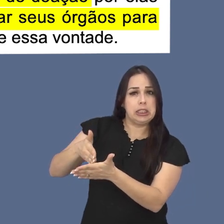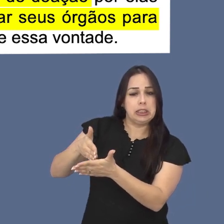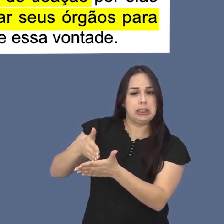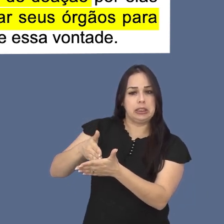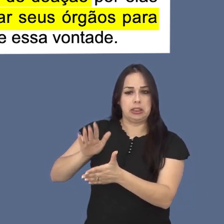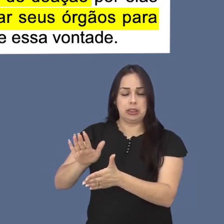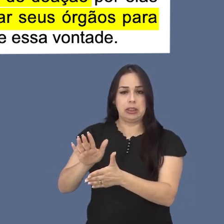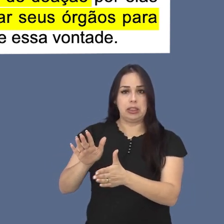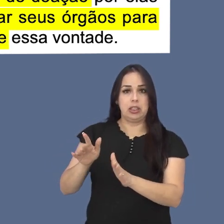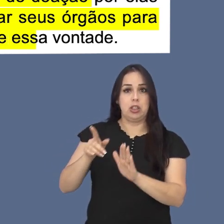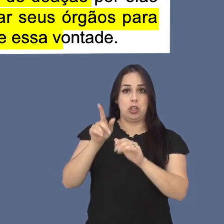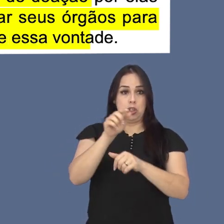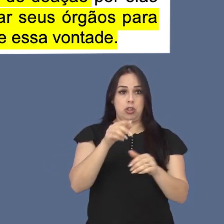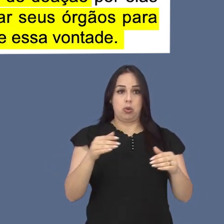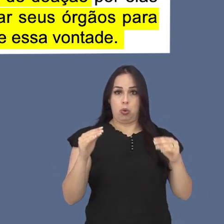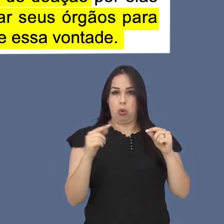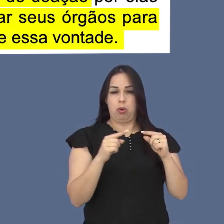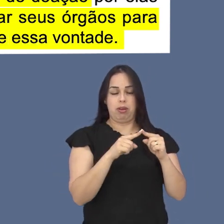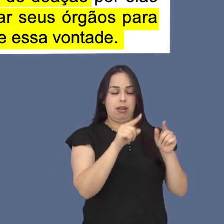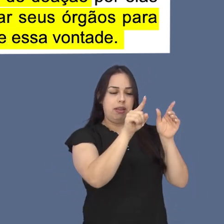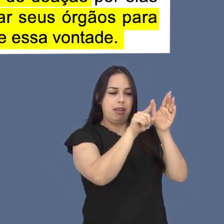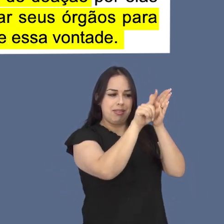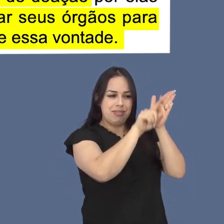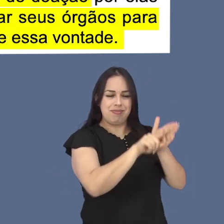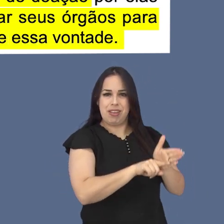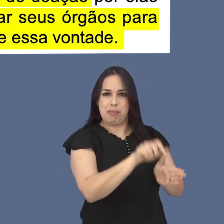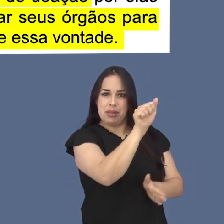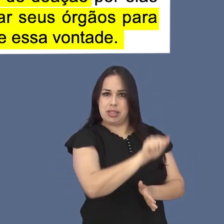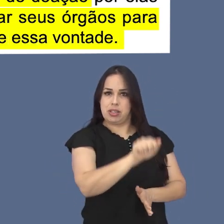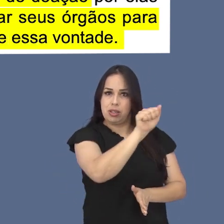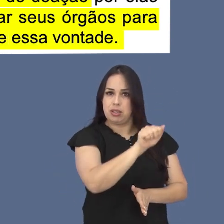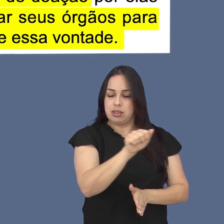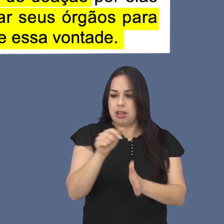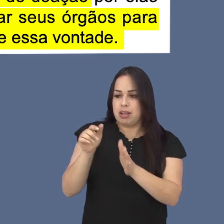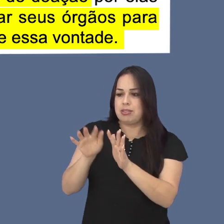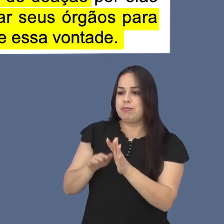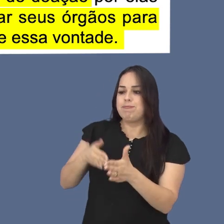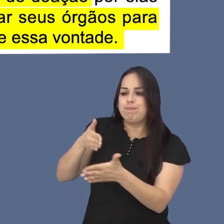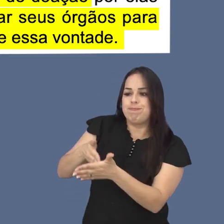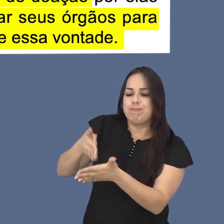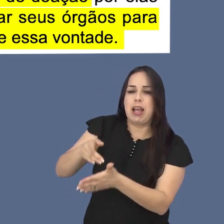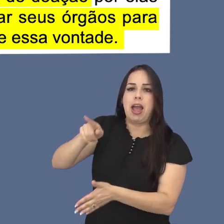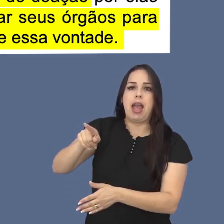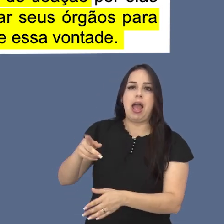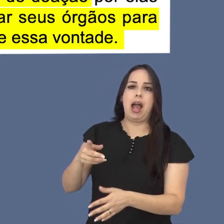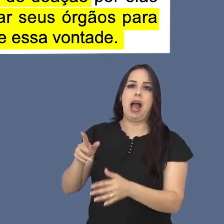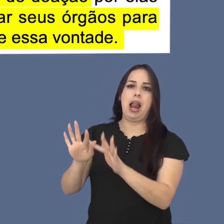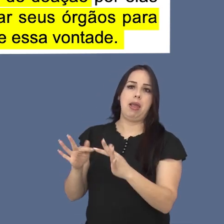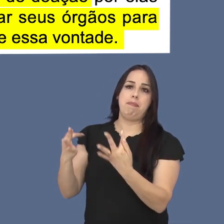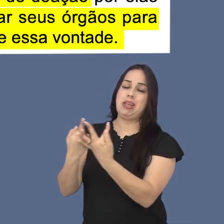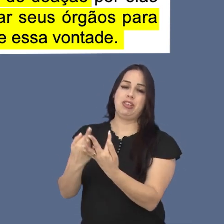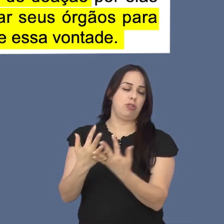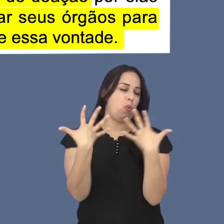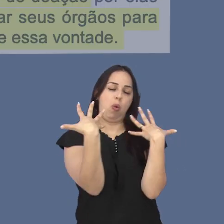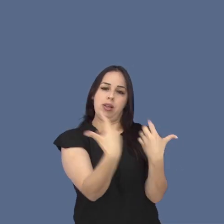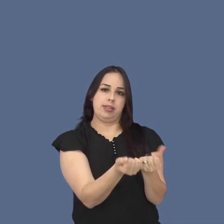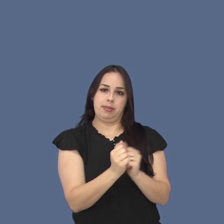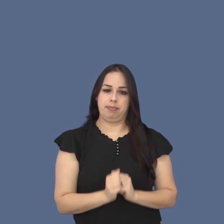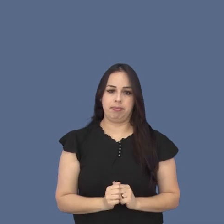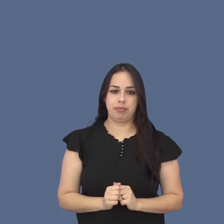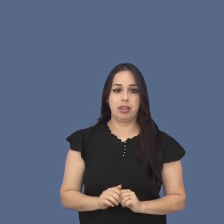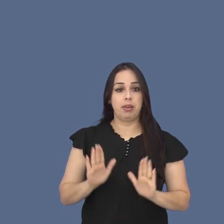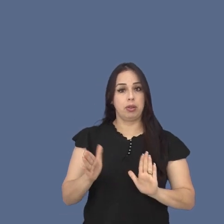impedimentos para doação de órgãos de acordo com a Associação Brasileira de transplantes é justamente a recusa da família